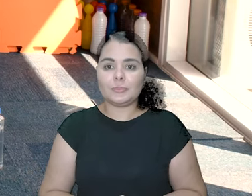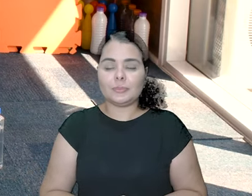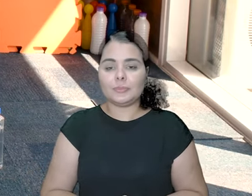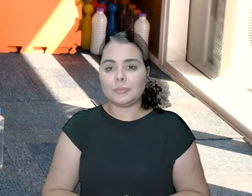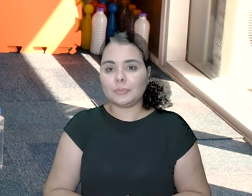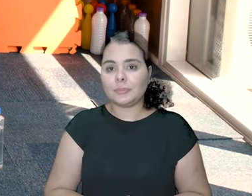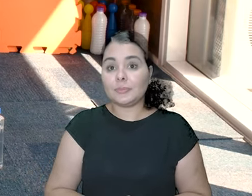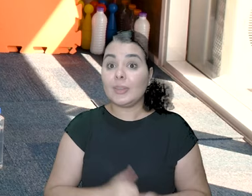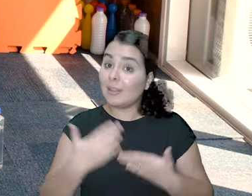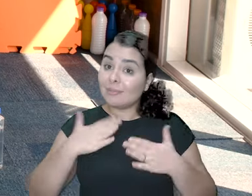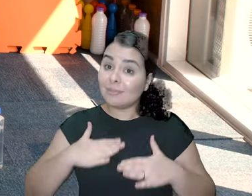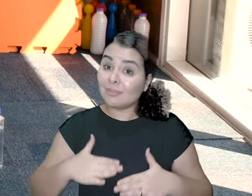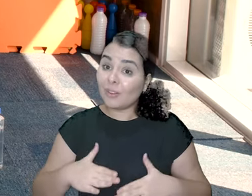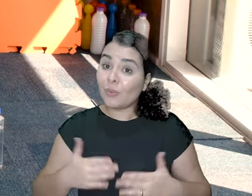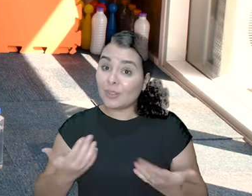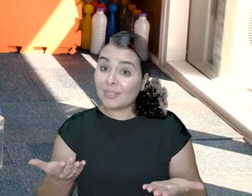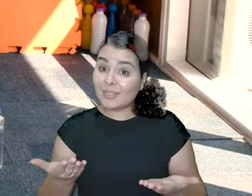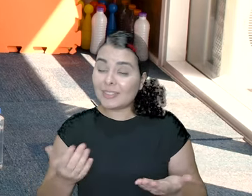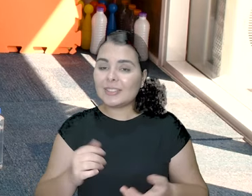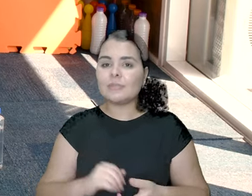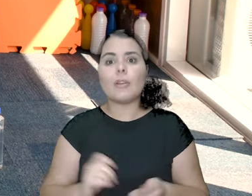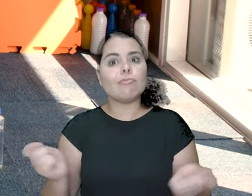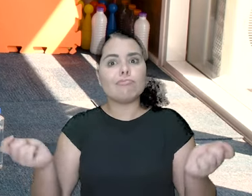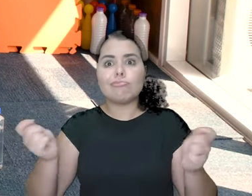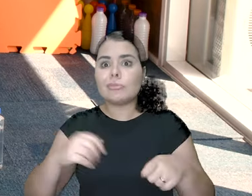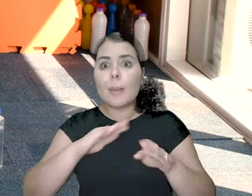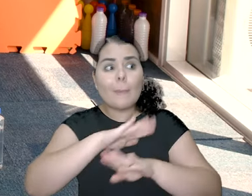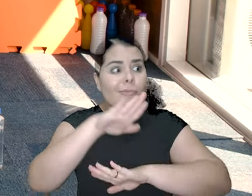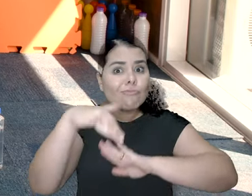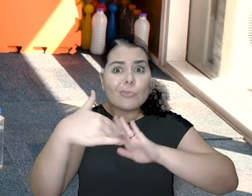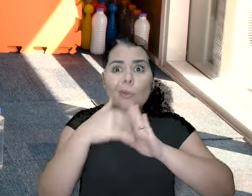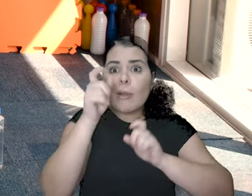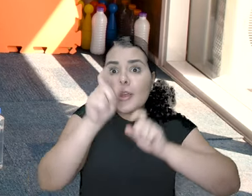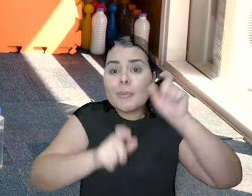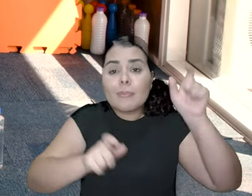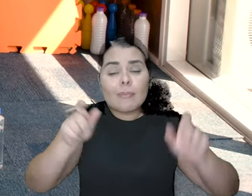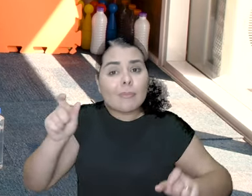Tranquilo, né? Dá para todo mundo fazer.